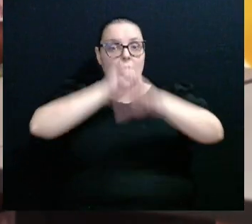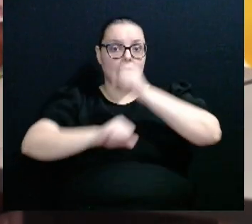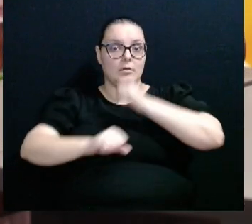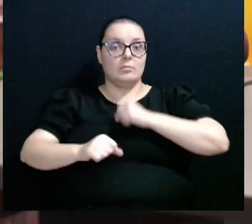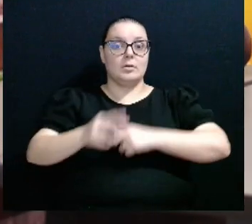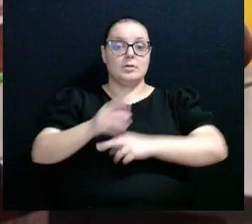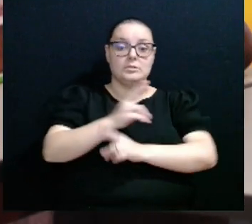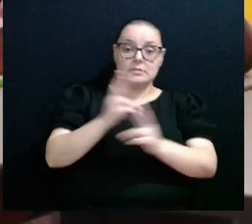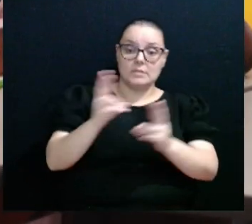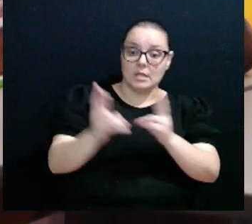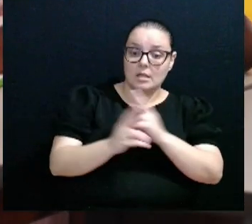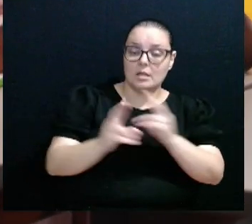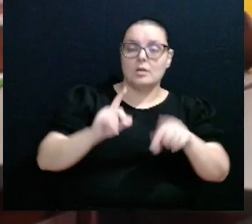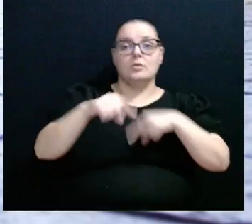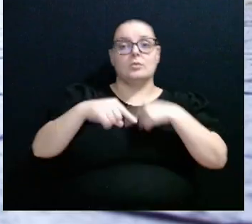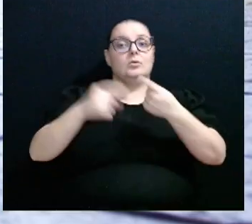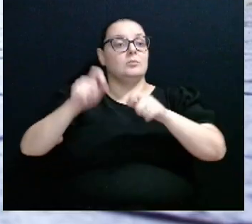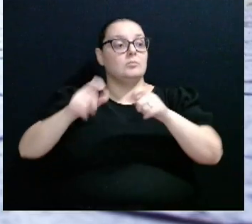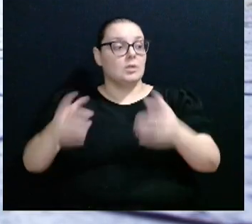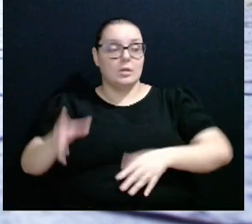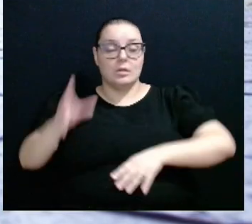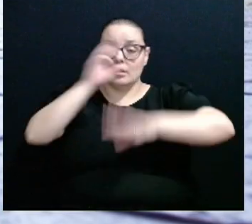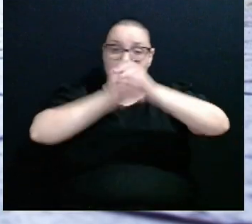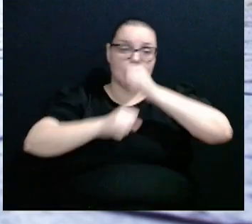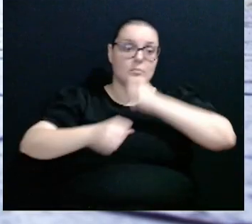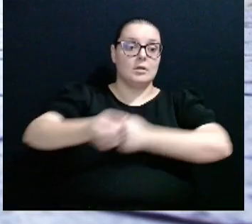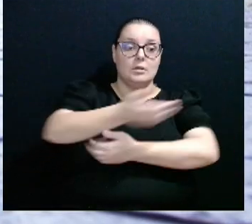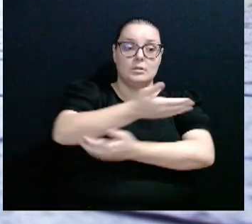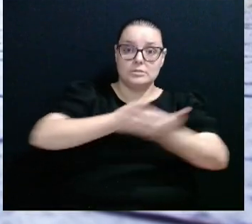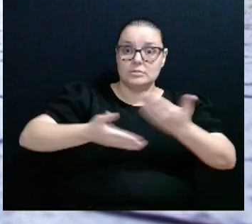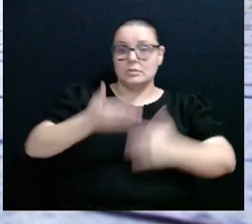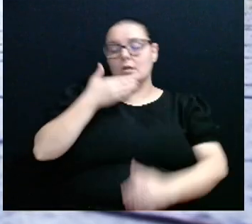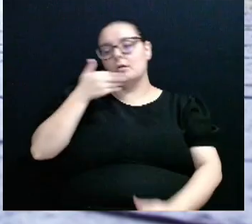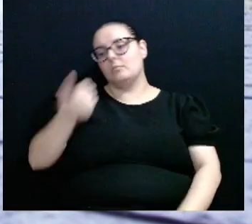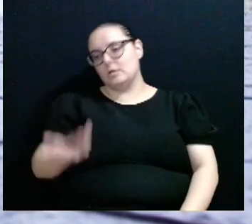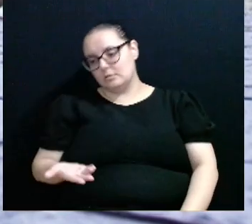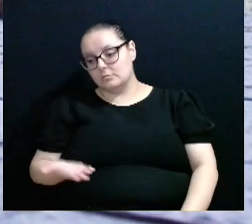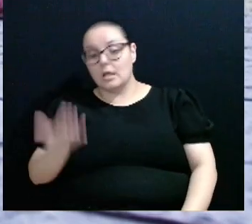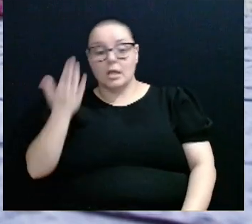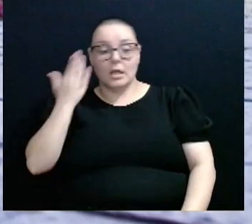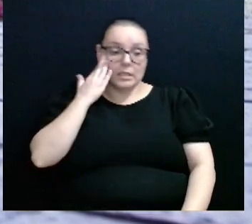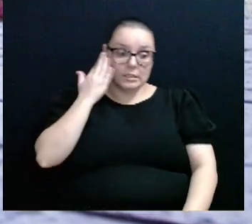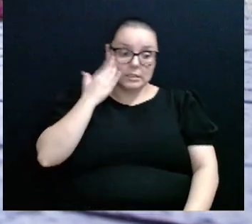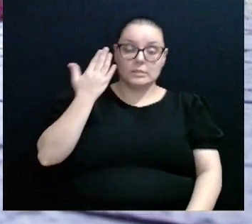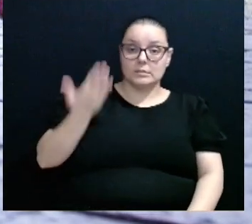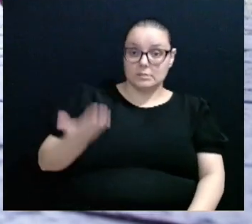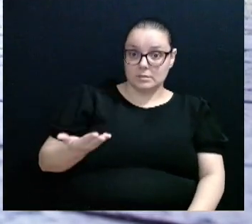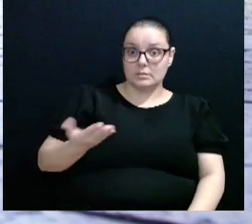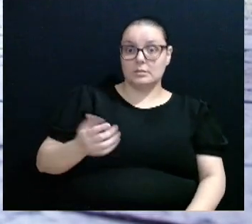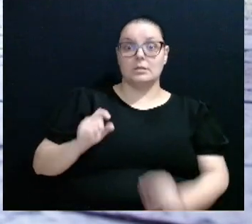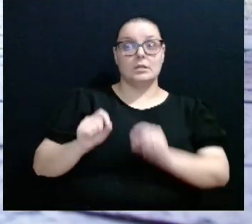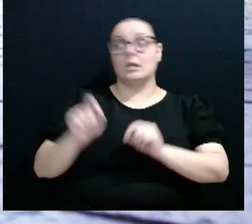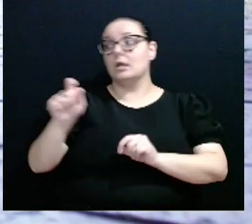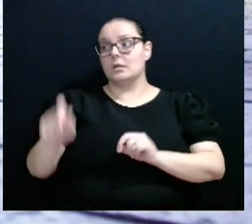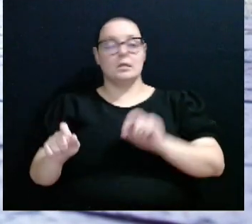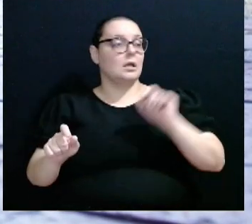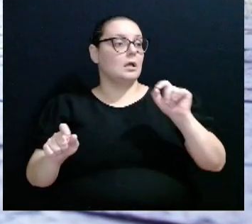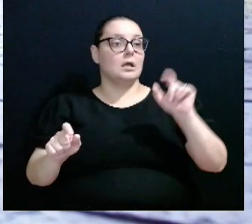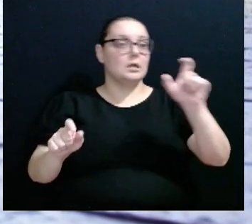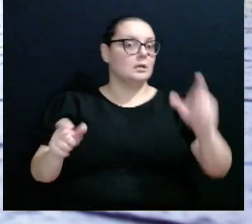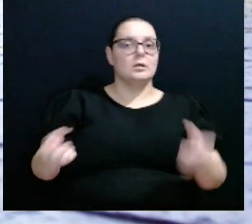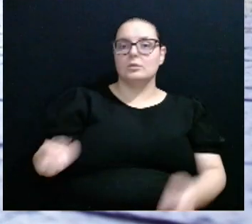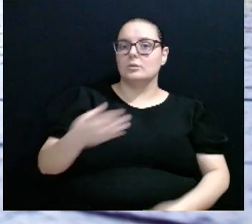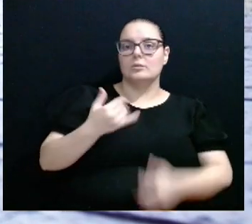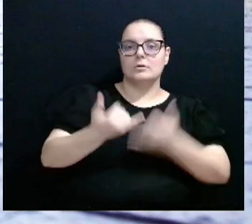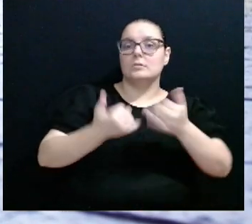outras pessoas, ela aprende a se socializar melhor, entender, né, quem é um, quem é outro, novas brincadeiras e também